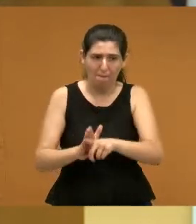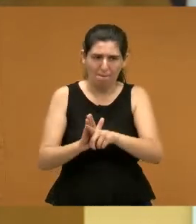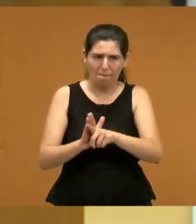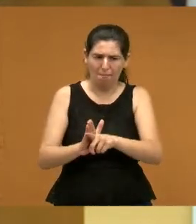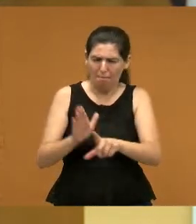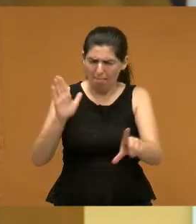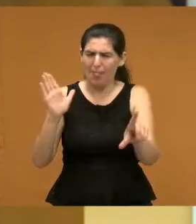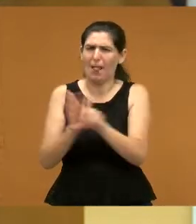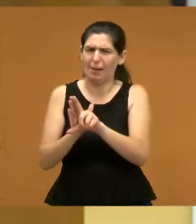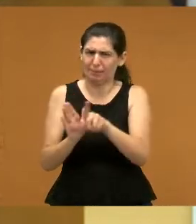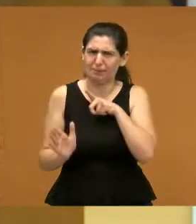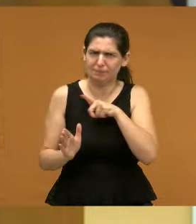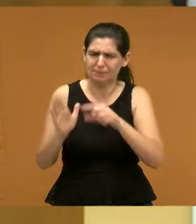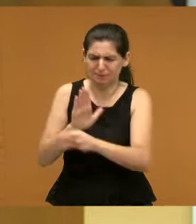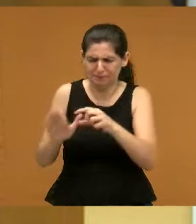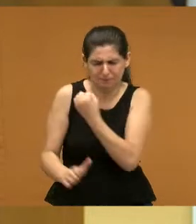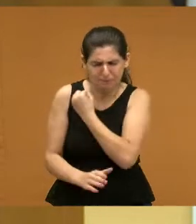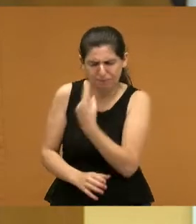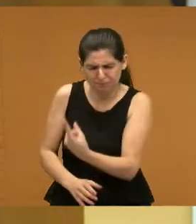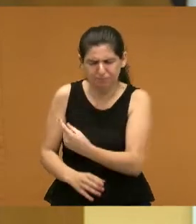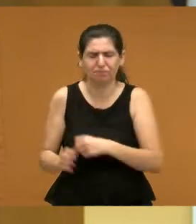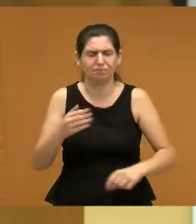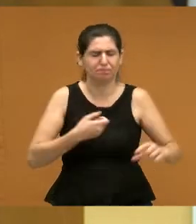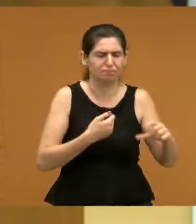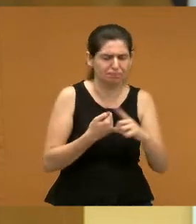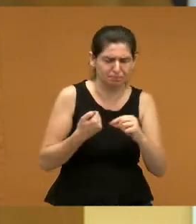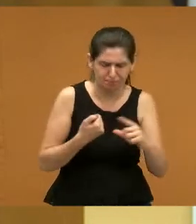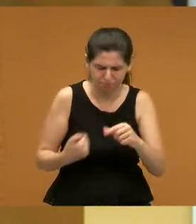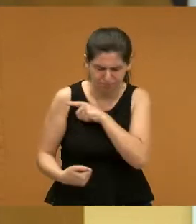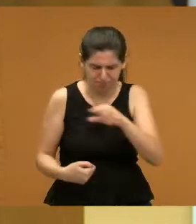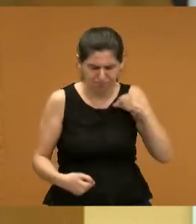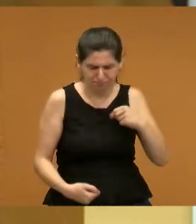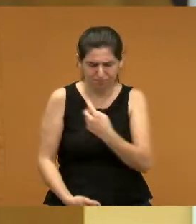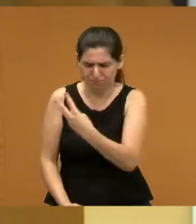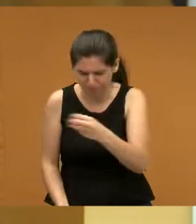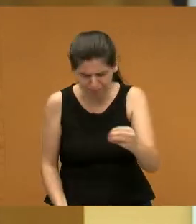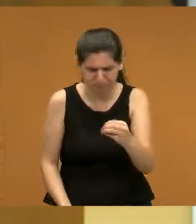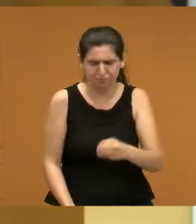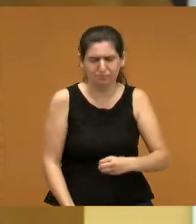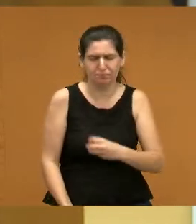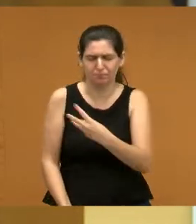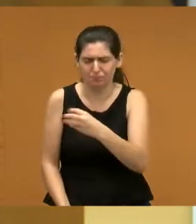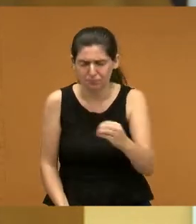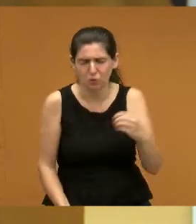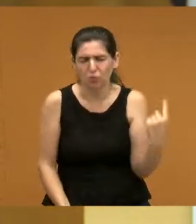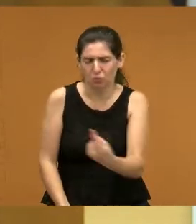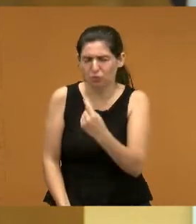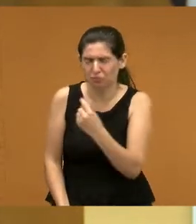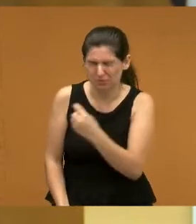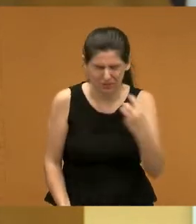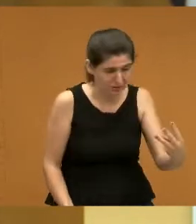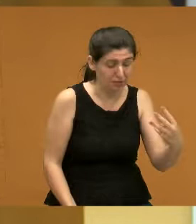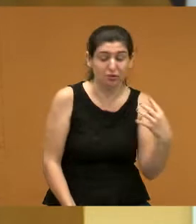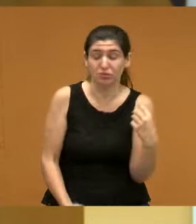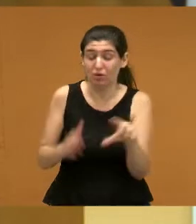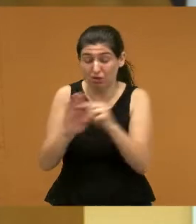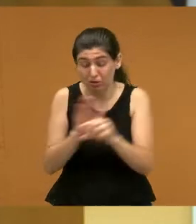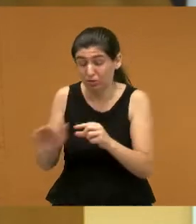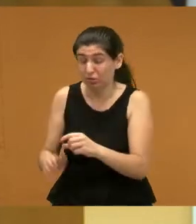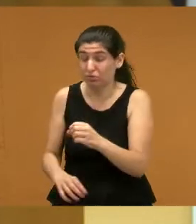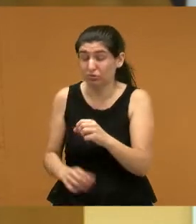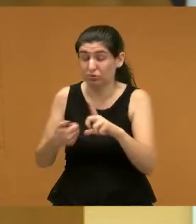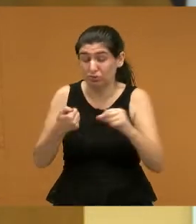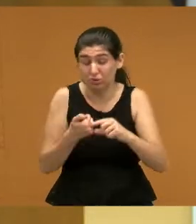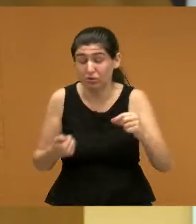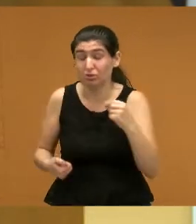conforme dispõe o inciso 1 do artigo 30 da Constituição Federal, incisos 1 a 3 do artigo 40, artigo